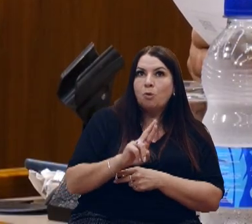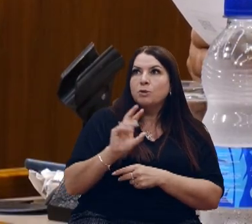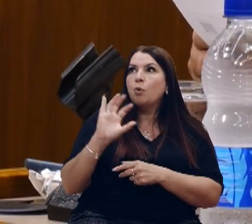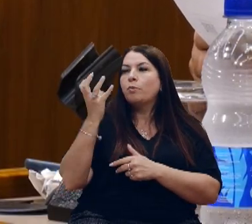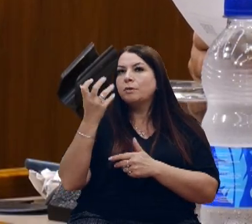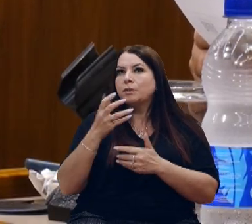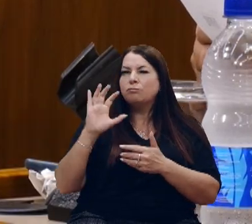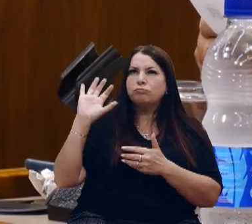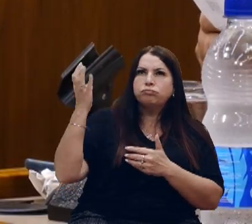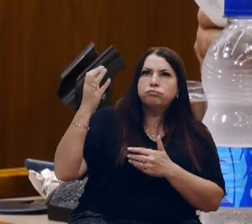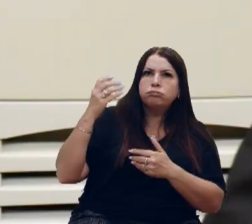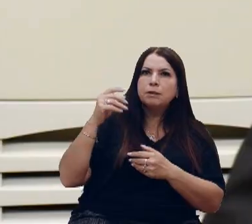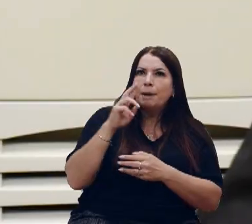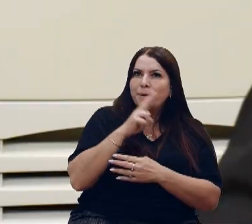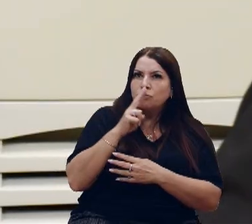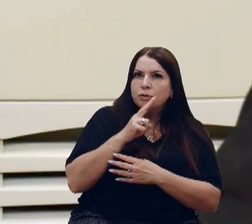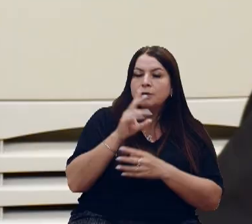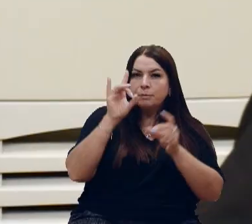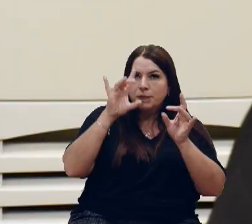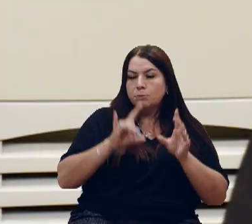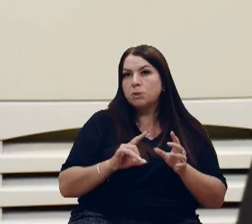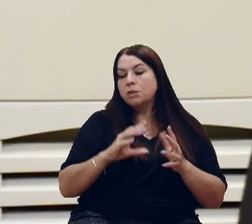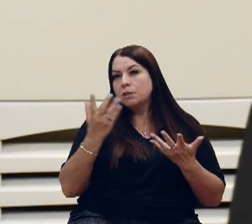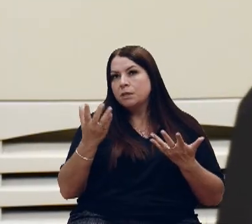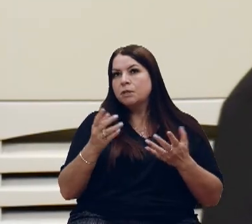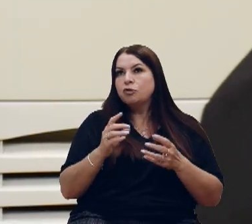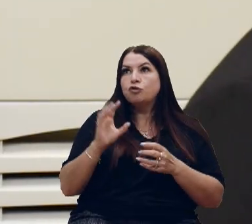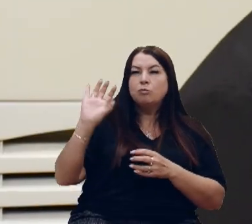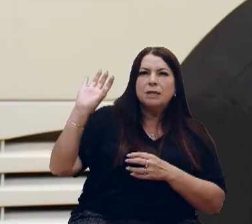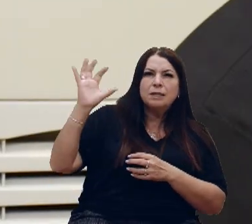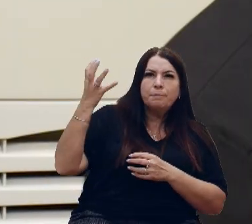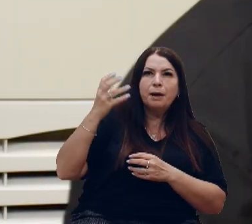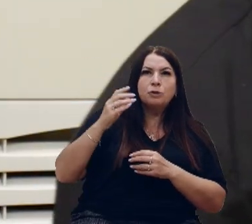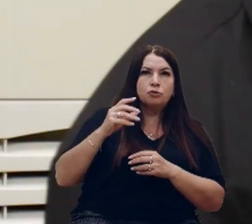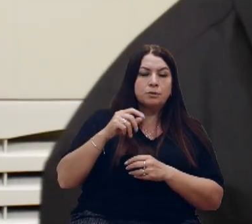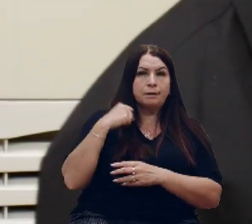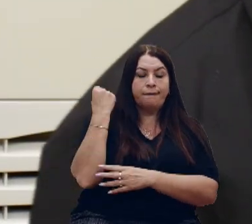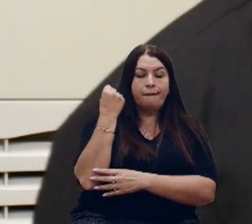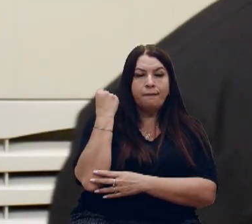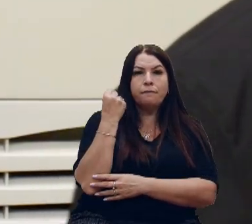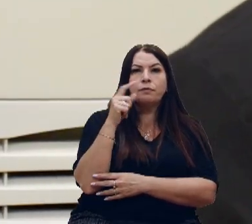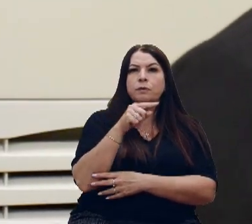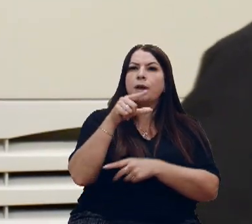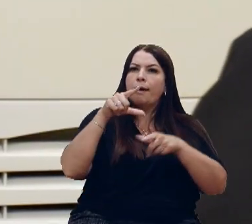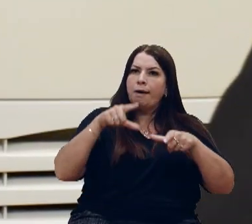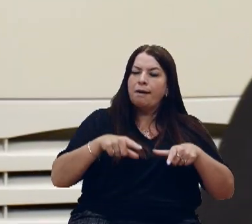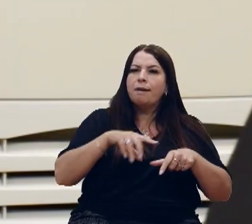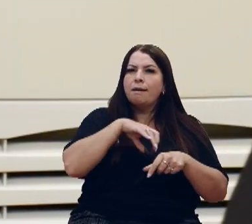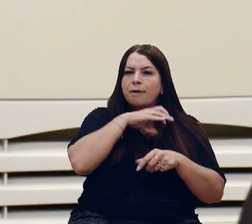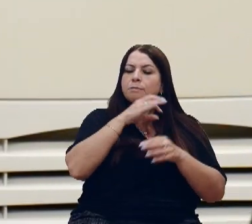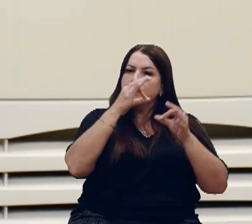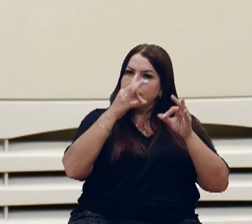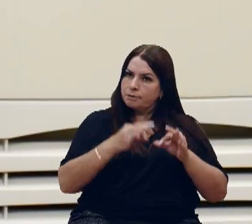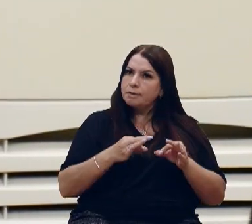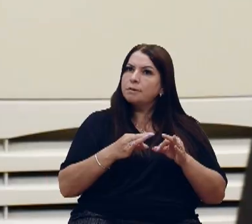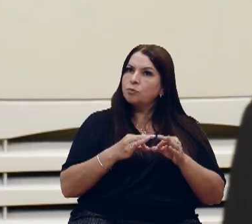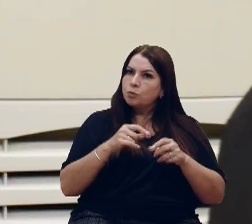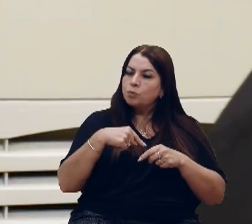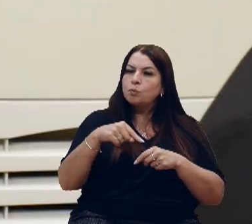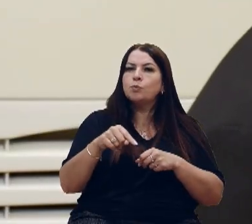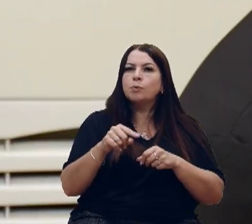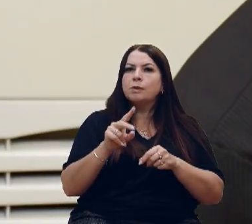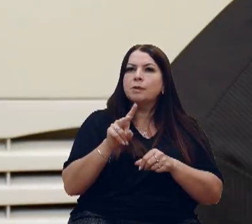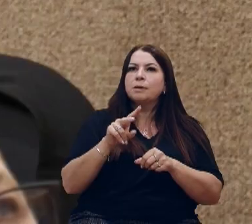situações de emergência, especialmente em casos de eventos climáticos extremos. A área já foi considerada adequada e a medida então